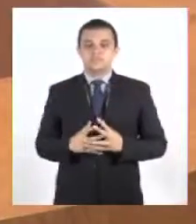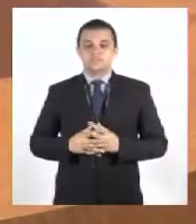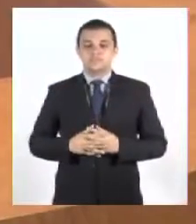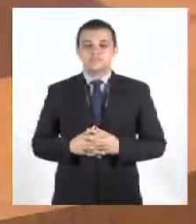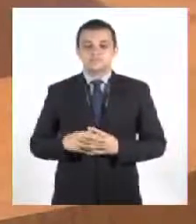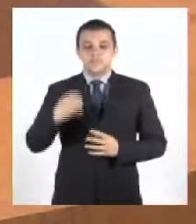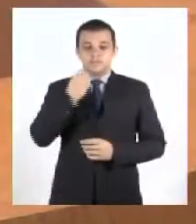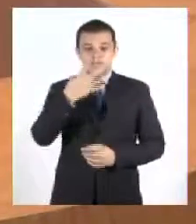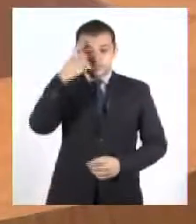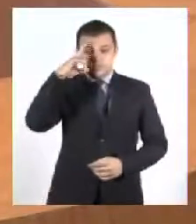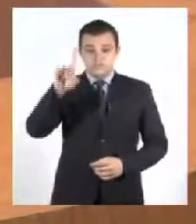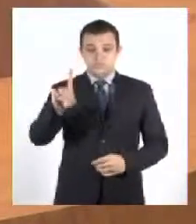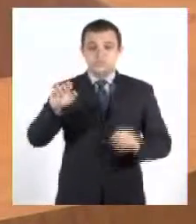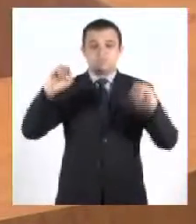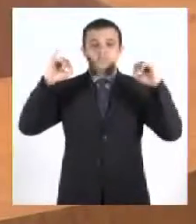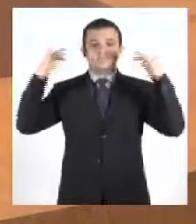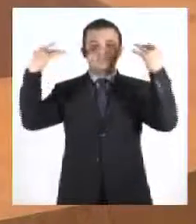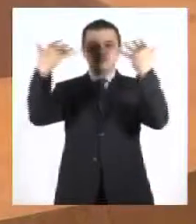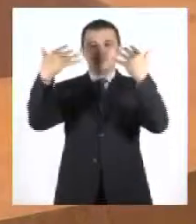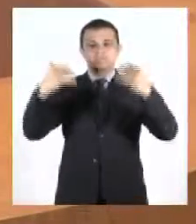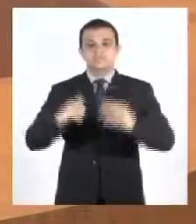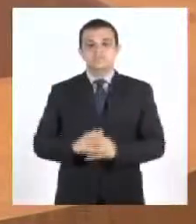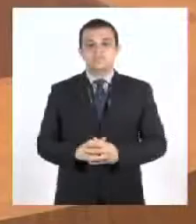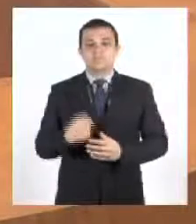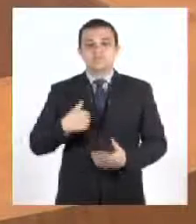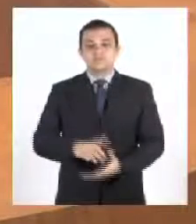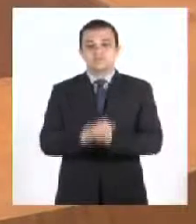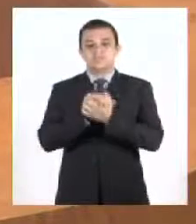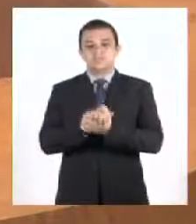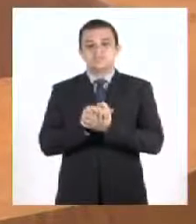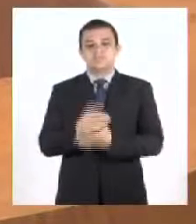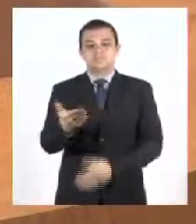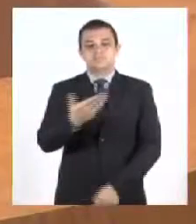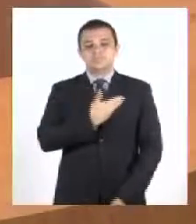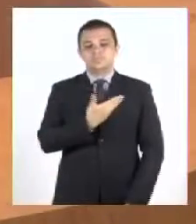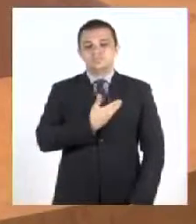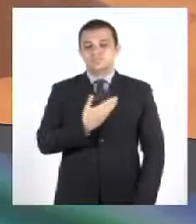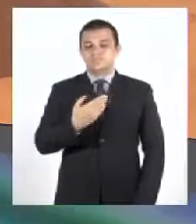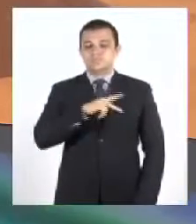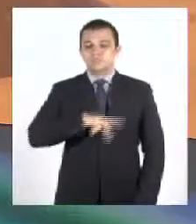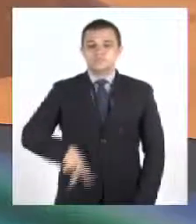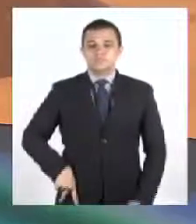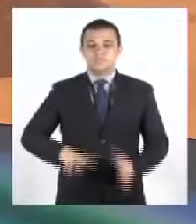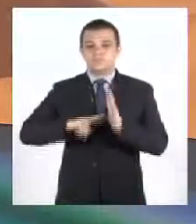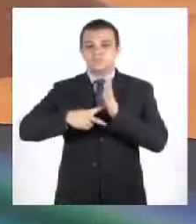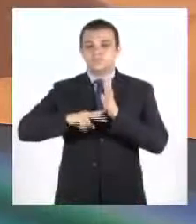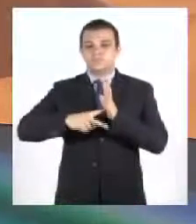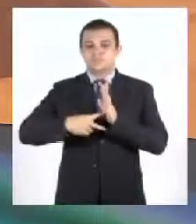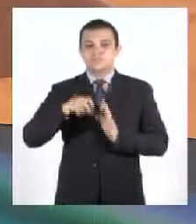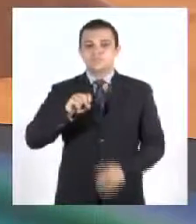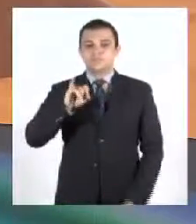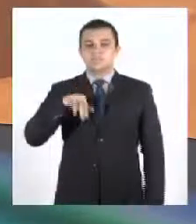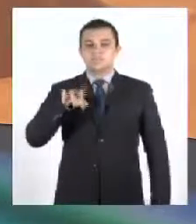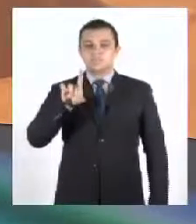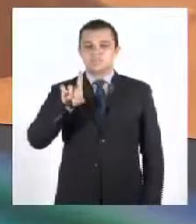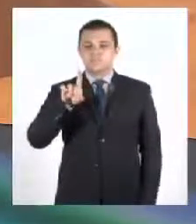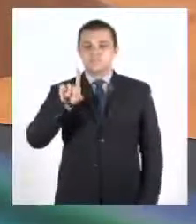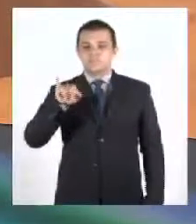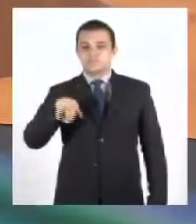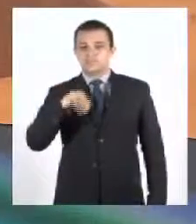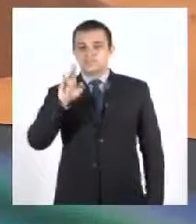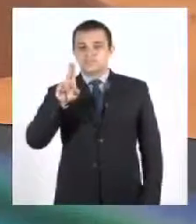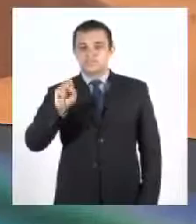Bom dia, galeria. Quero saudar aqui o companheiro presidente do sindicato, do Sindijuiz, companheiro Aníbal.